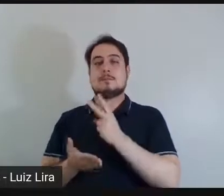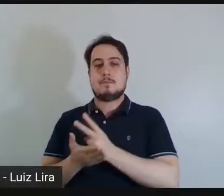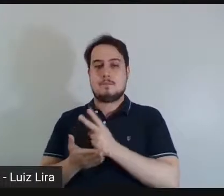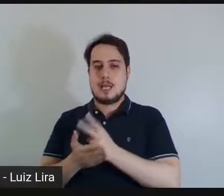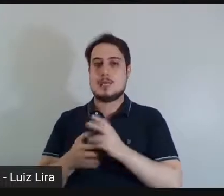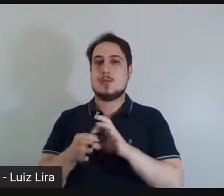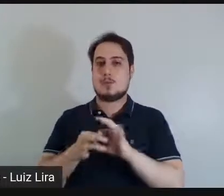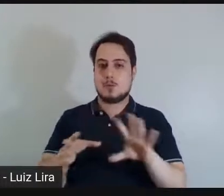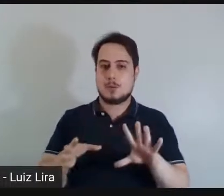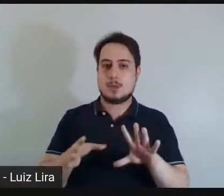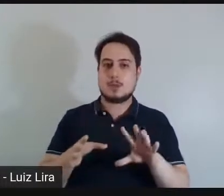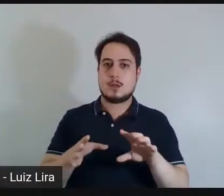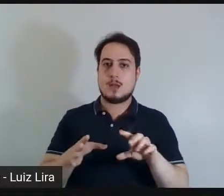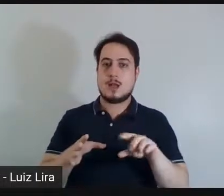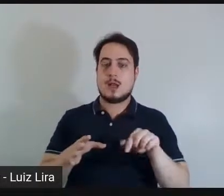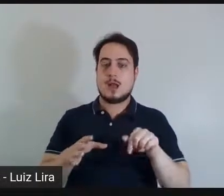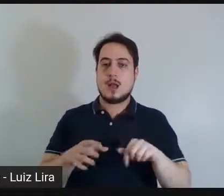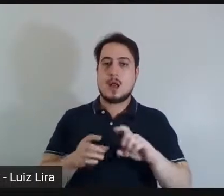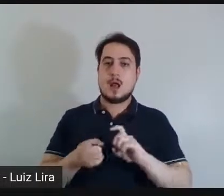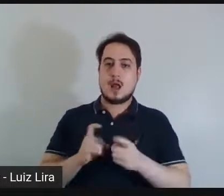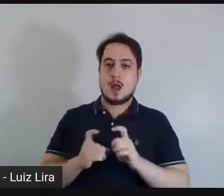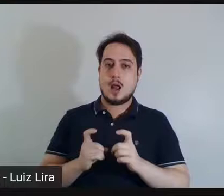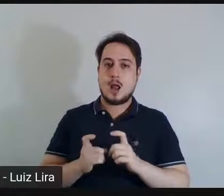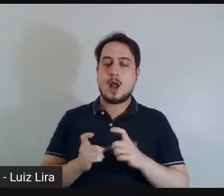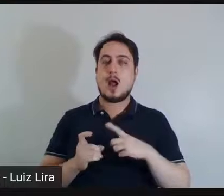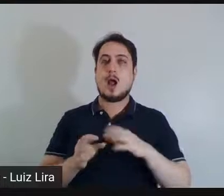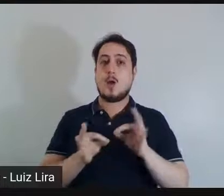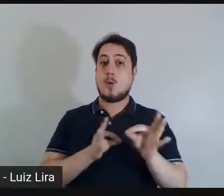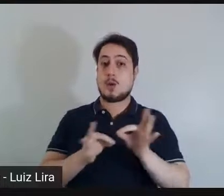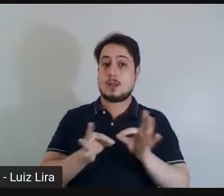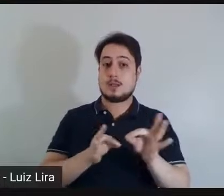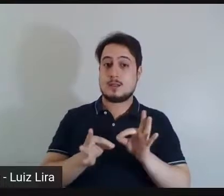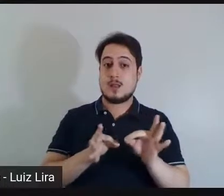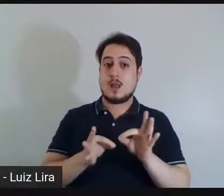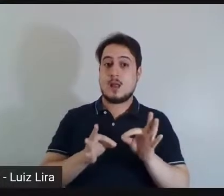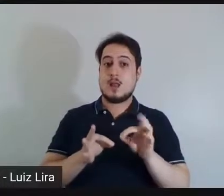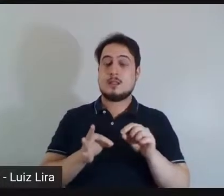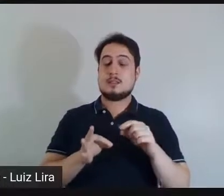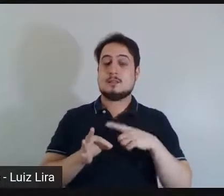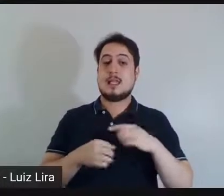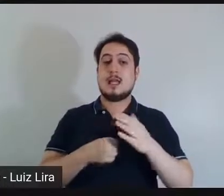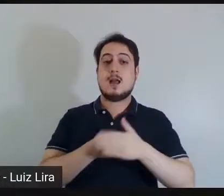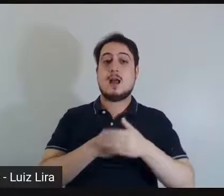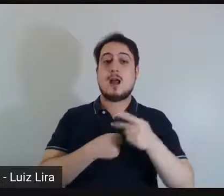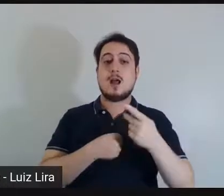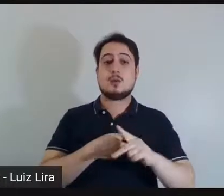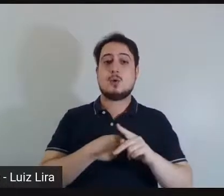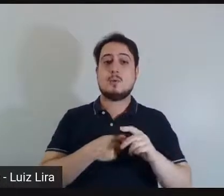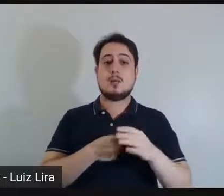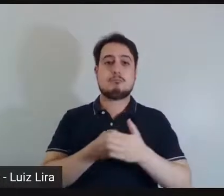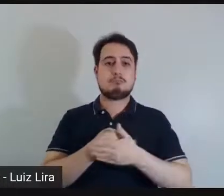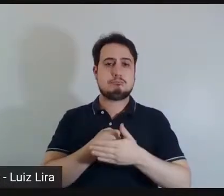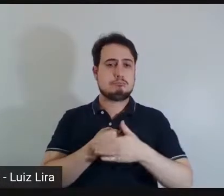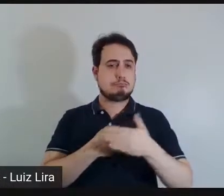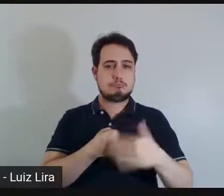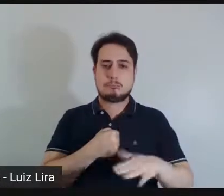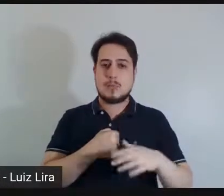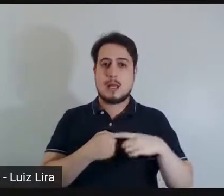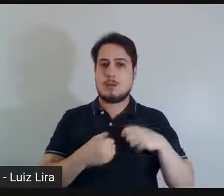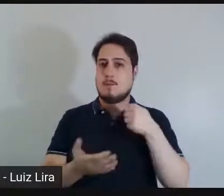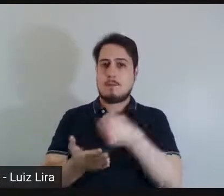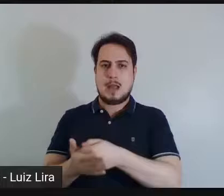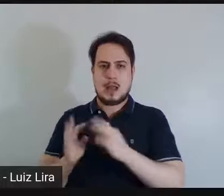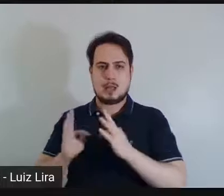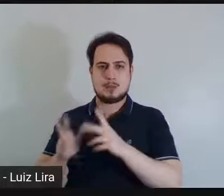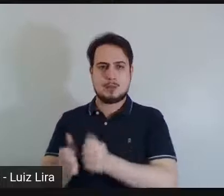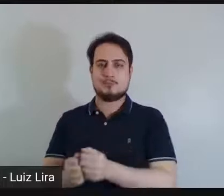autorização, a administração, a organização, ela tem autonomia para decidir, falar, não, eu não vou pagar integral,